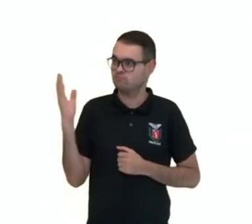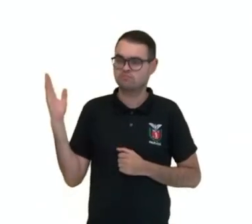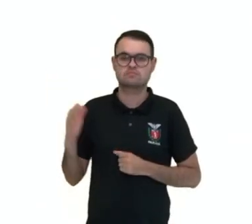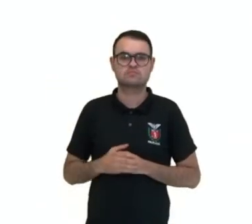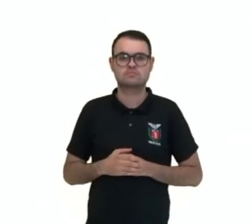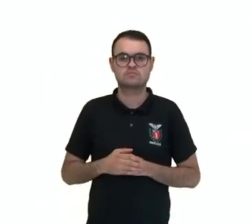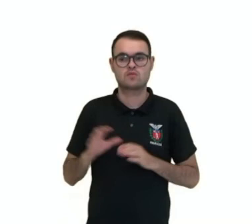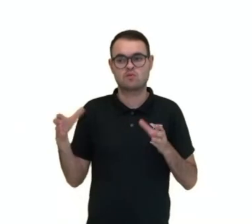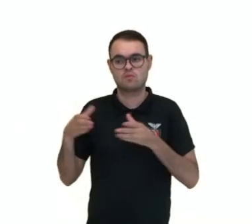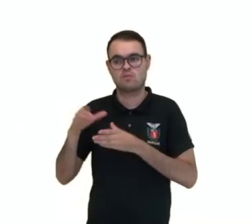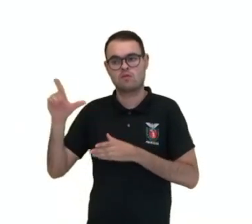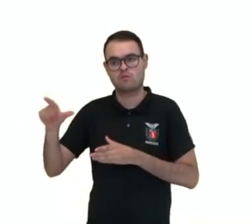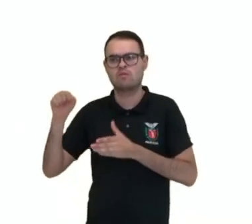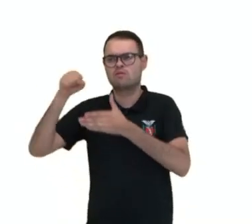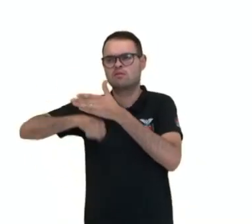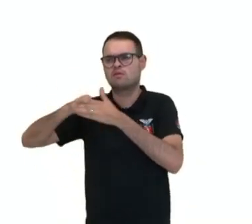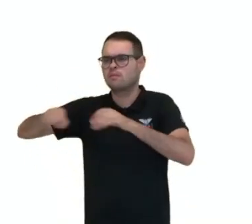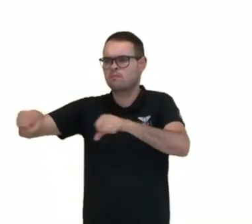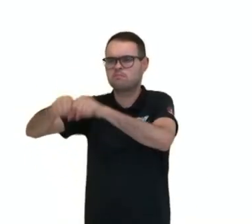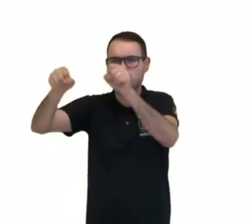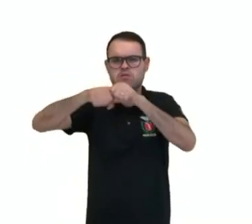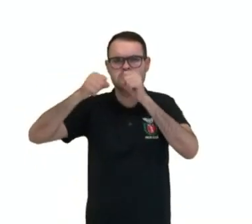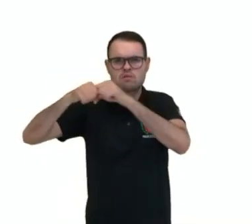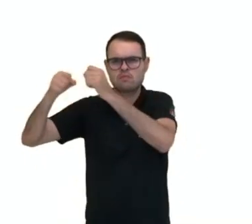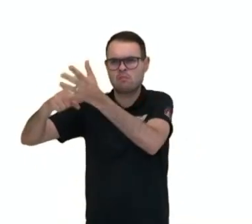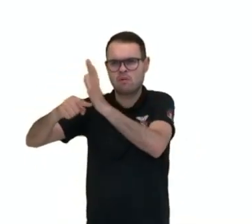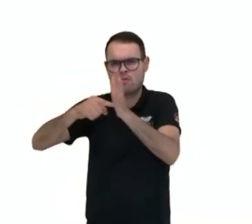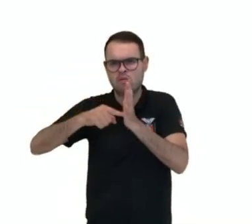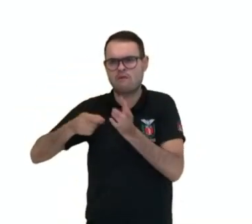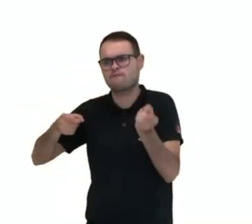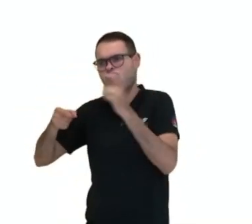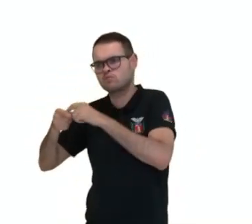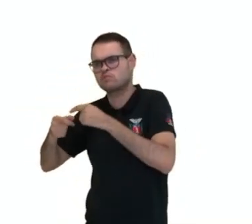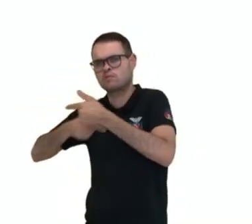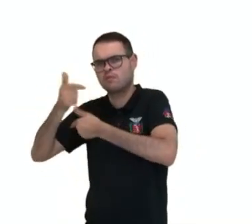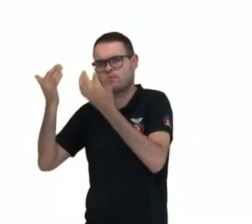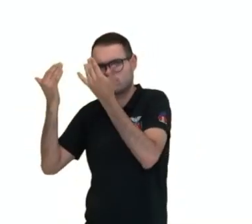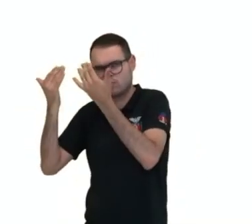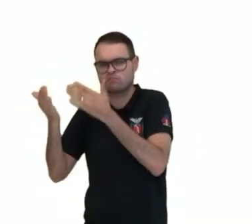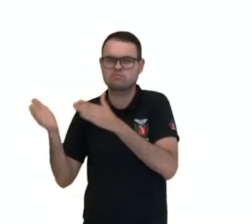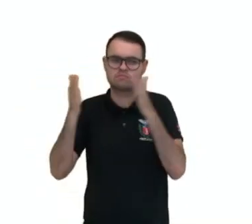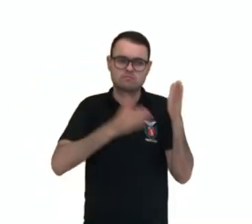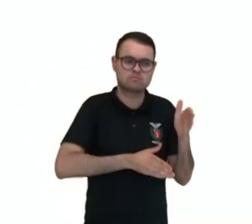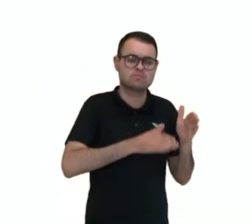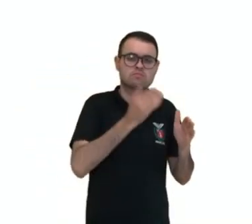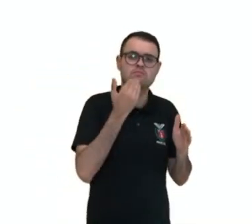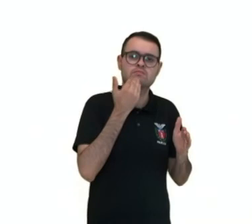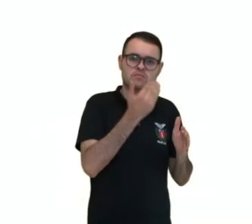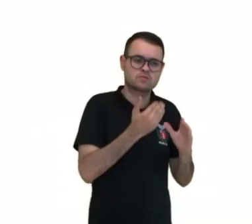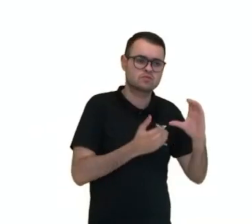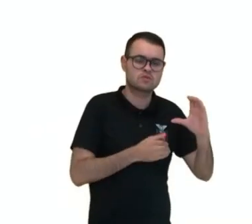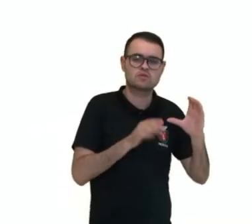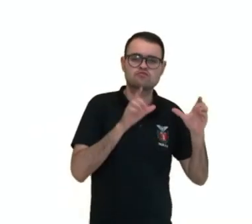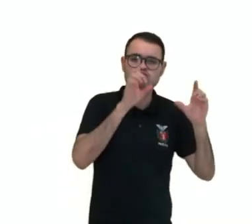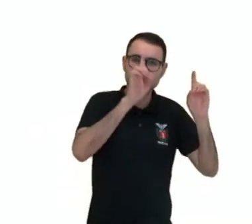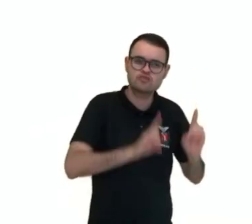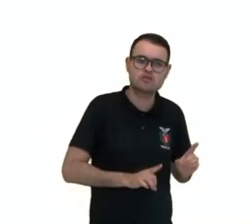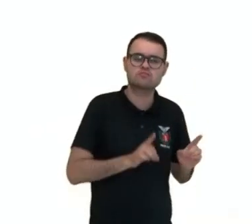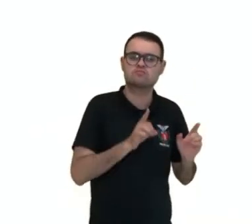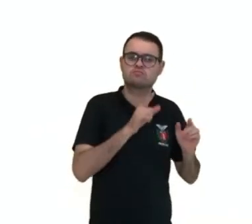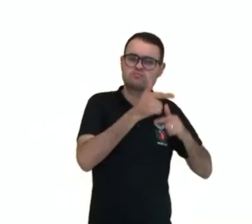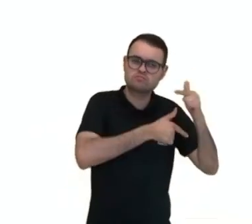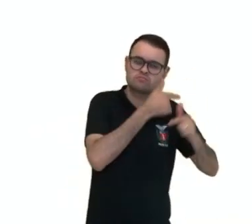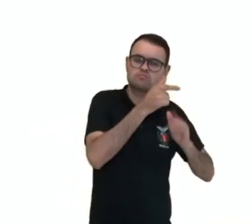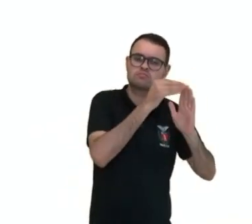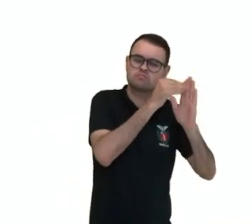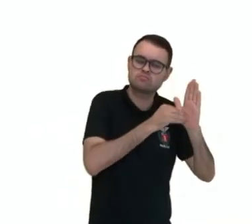Enquanto o ludismo pregava a quebra às máquinas e um retorno ao trabalho manual, os cartistas já se apresentavam como uma organização em busca de direitos trabalhistas